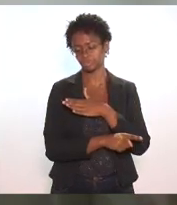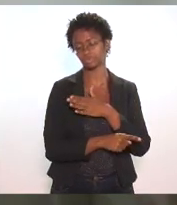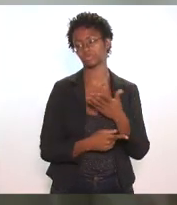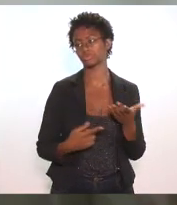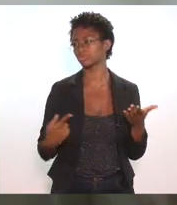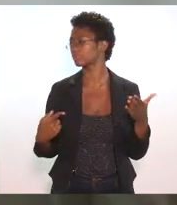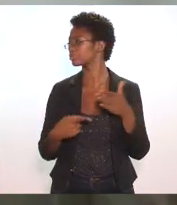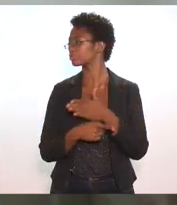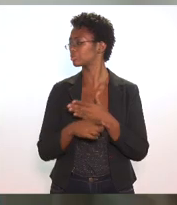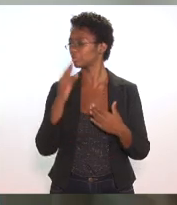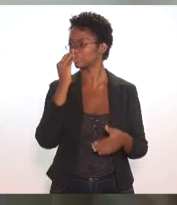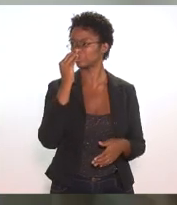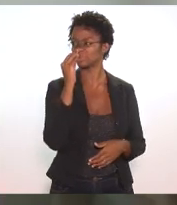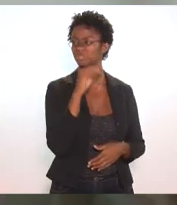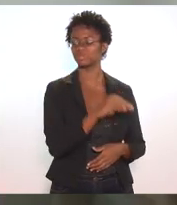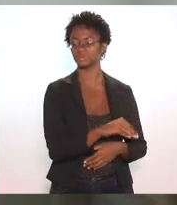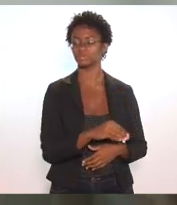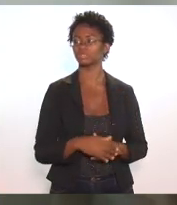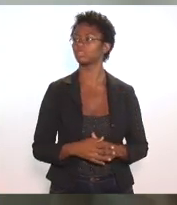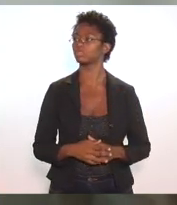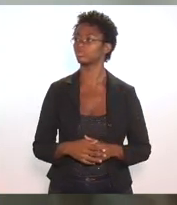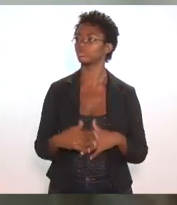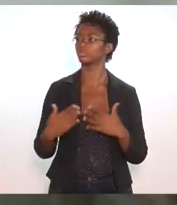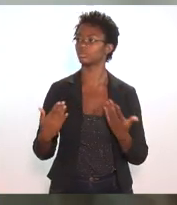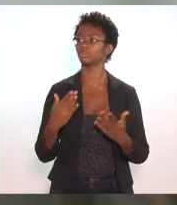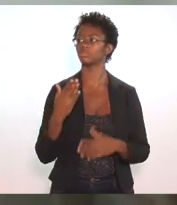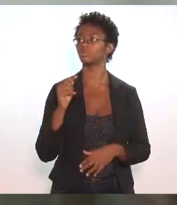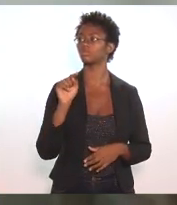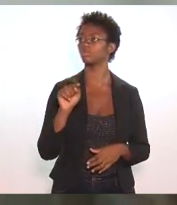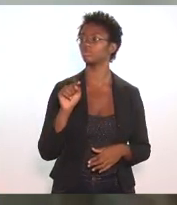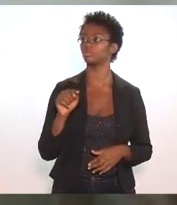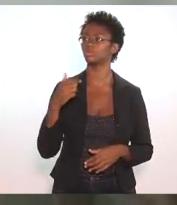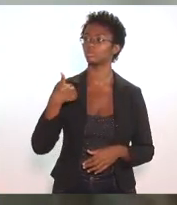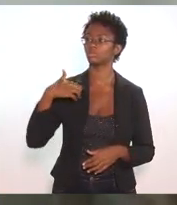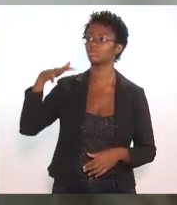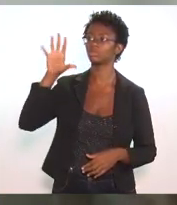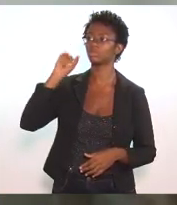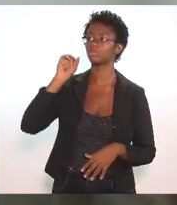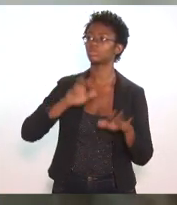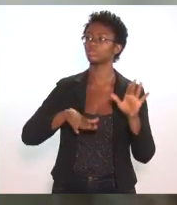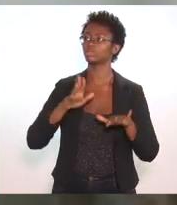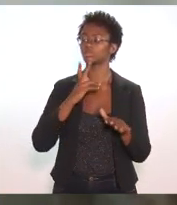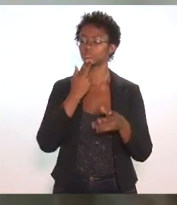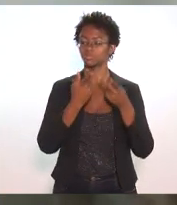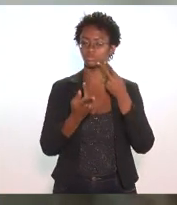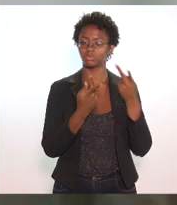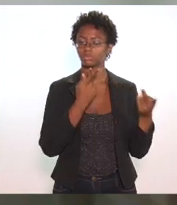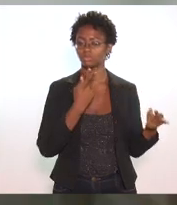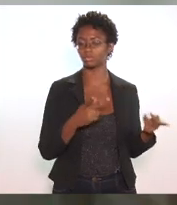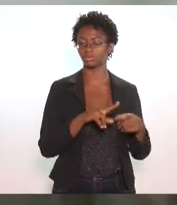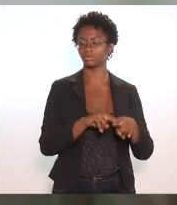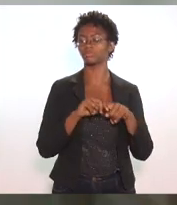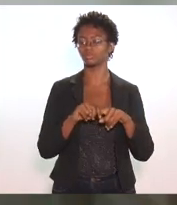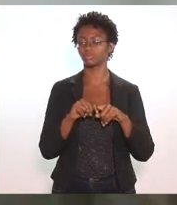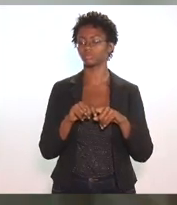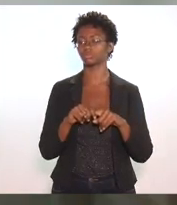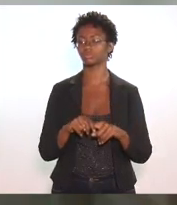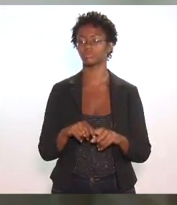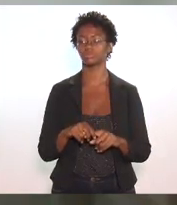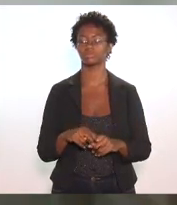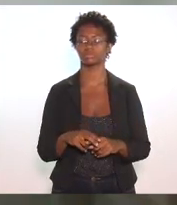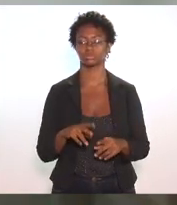colocado de lado. E aí, eu ouço às vezes dizer que foi pela população, está sendo colocado